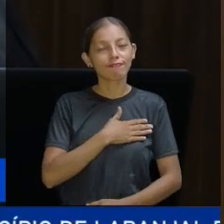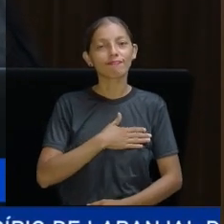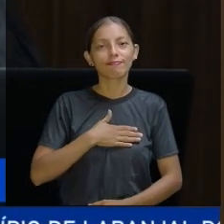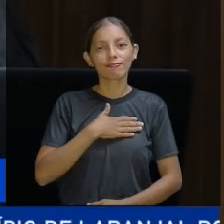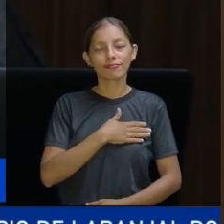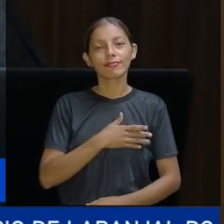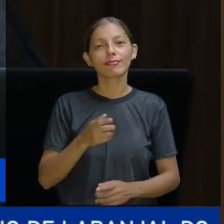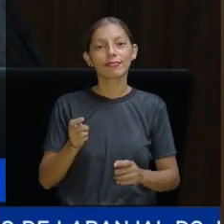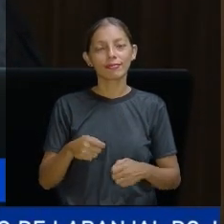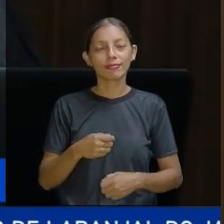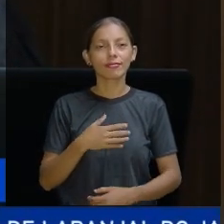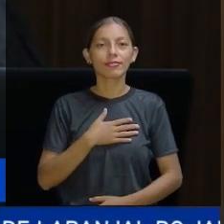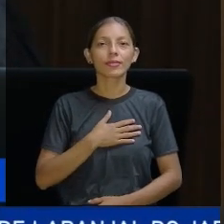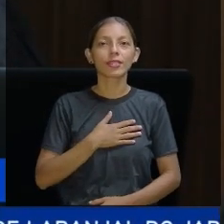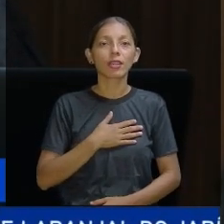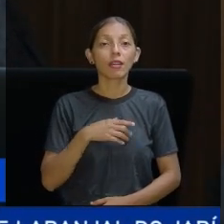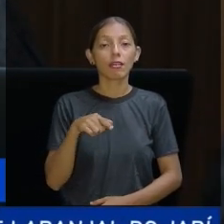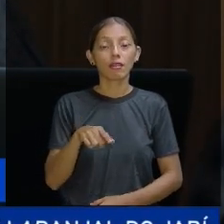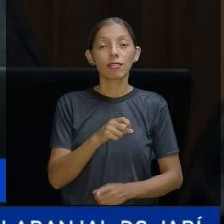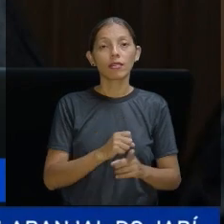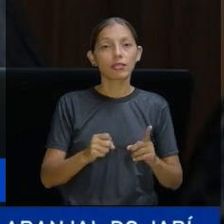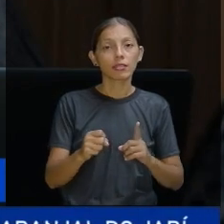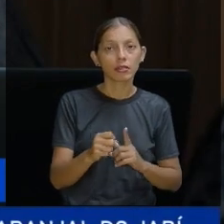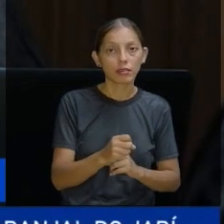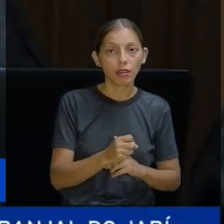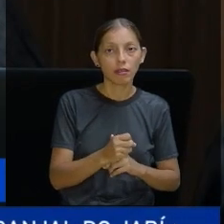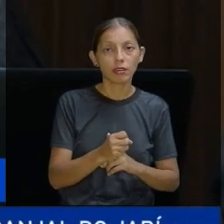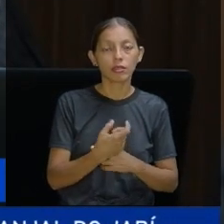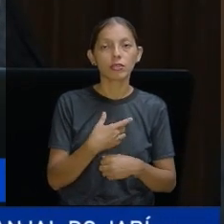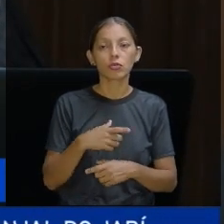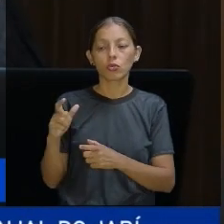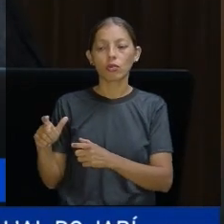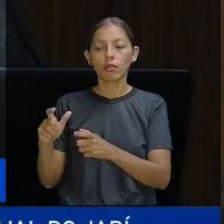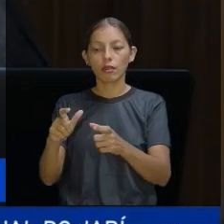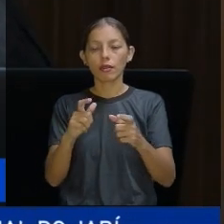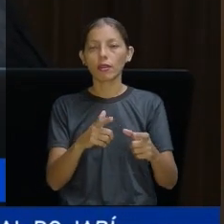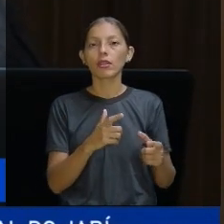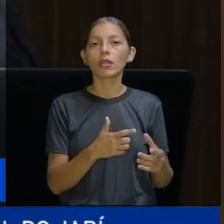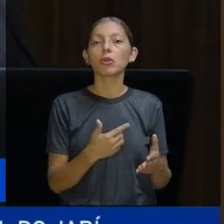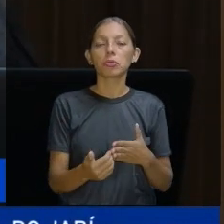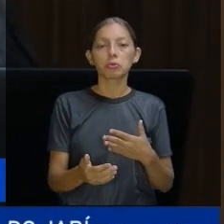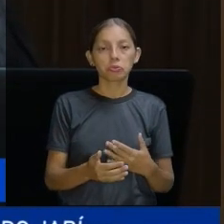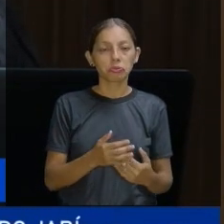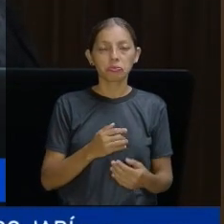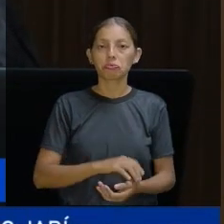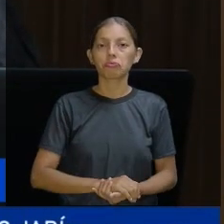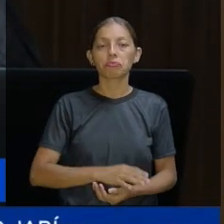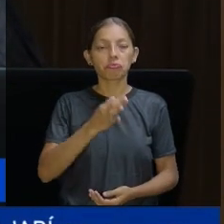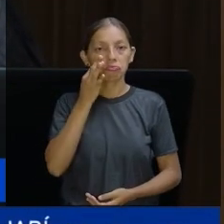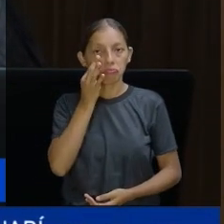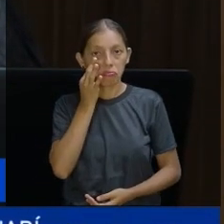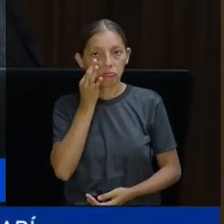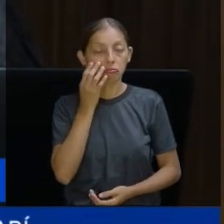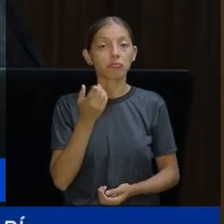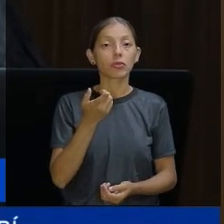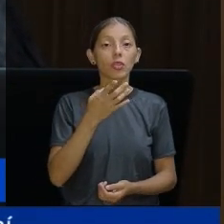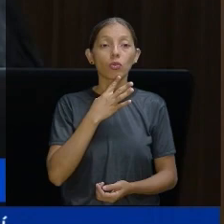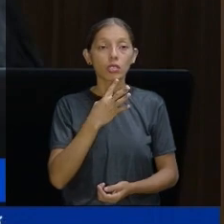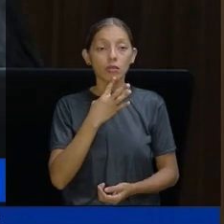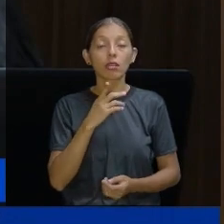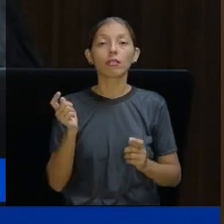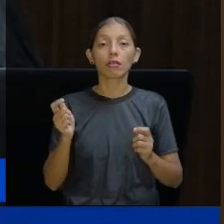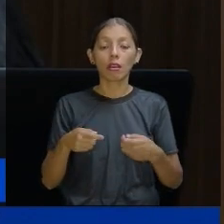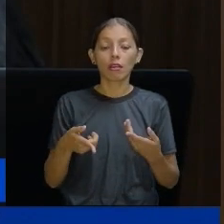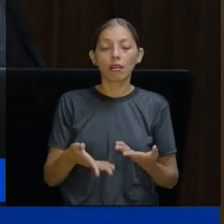a sociedade, em todos os pontos do Estado, conheçam de perto como é que funciona o trabalho da Justiça Eleitoral.